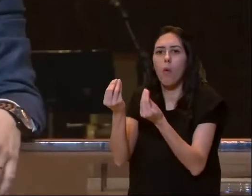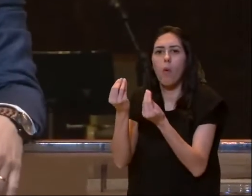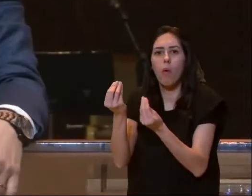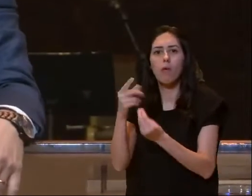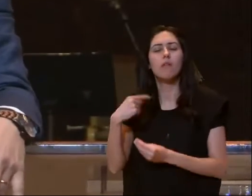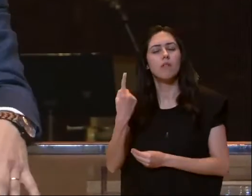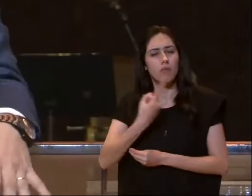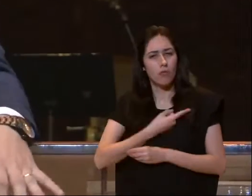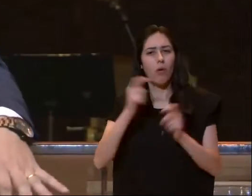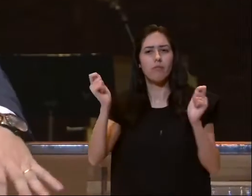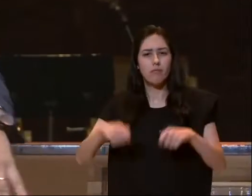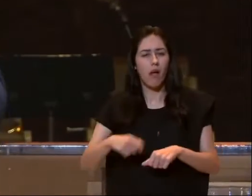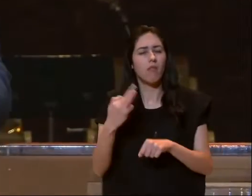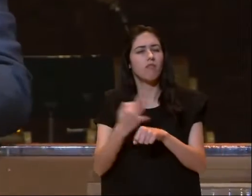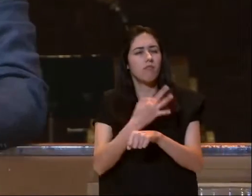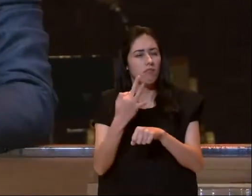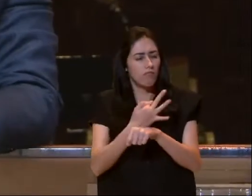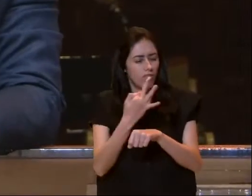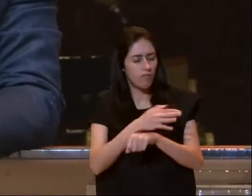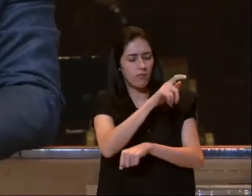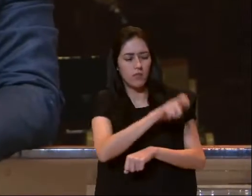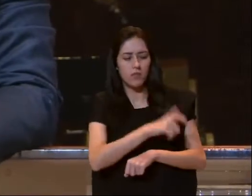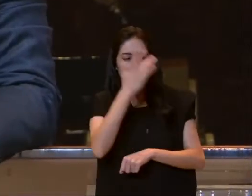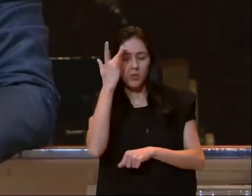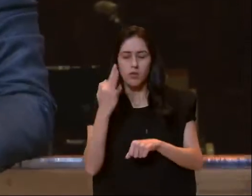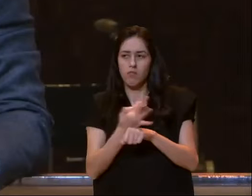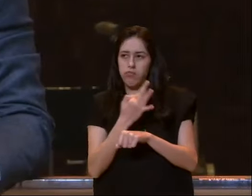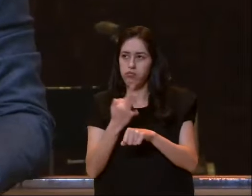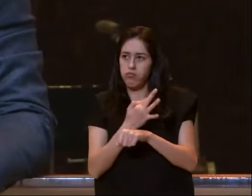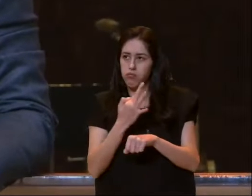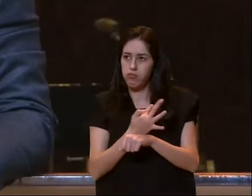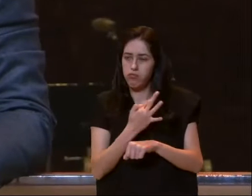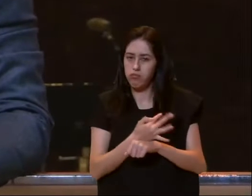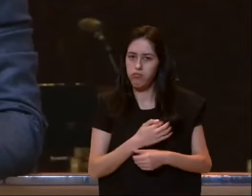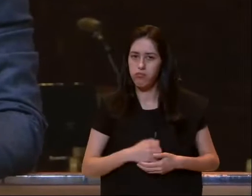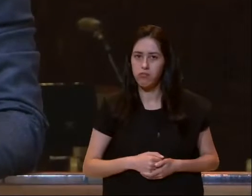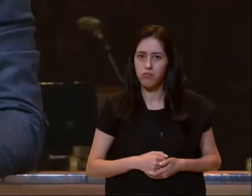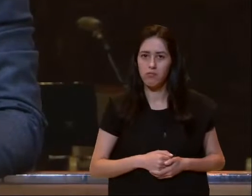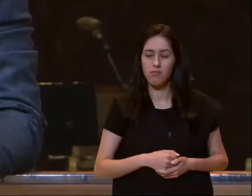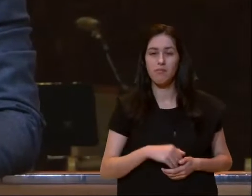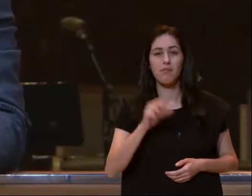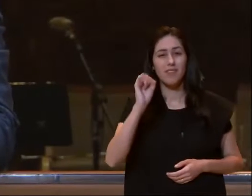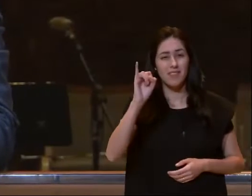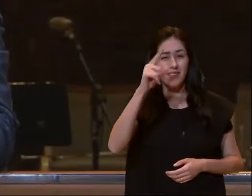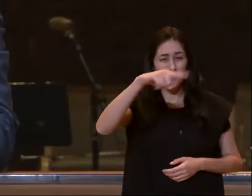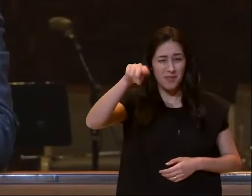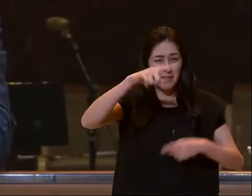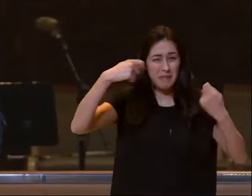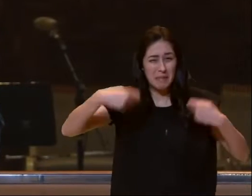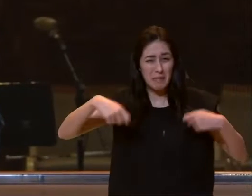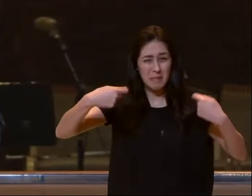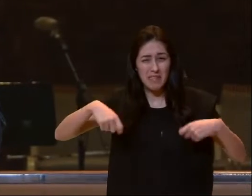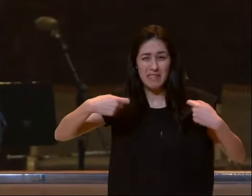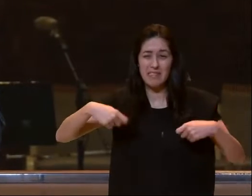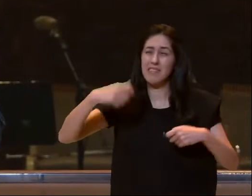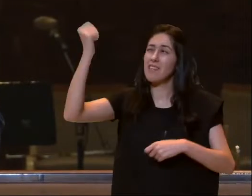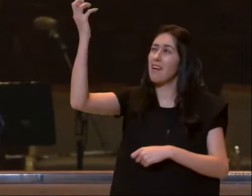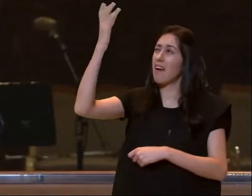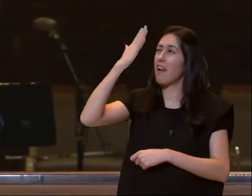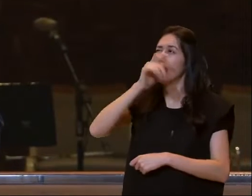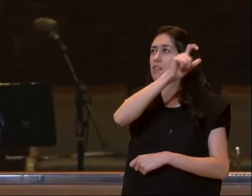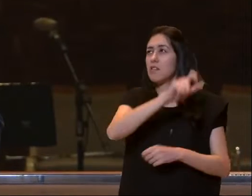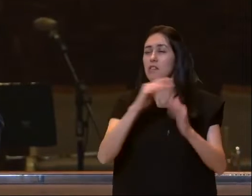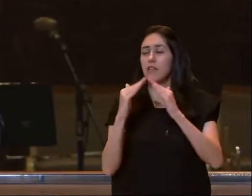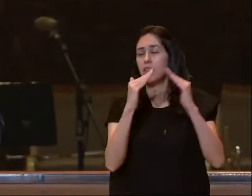pessoas. Tem gente dando glória a Deus: pastor, eu preciso dessa graça para resistir minha vizinha, meu vizinho,